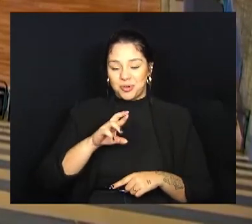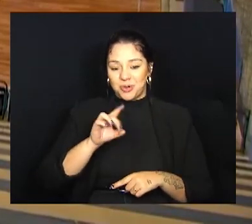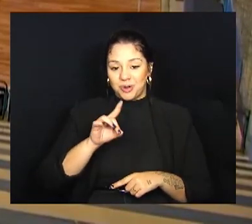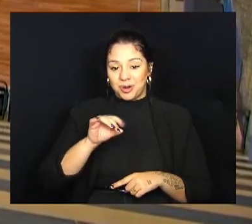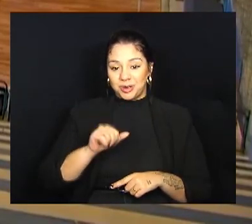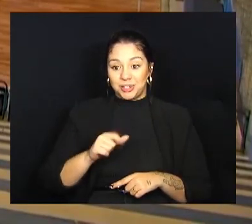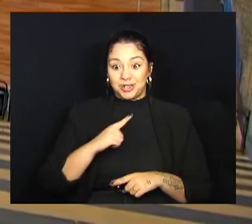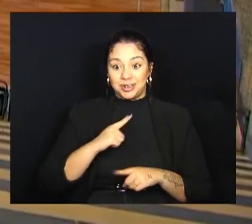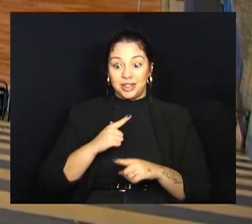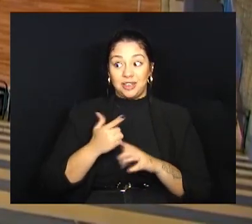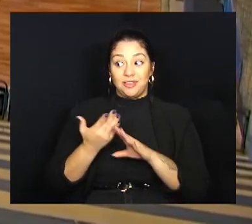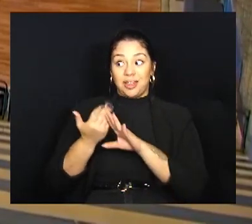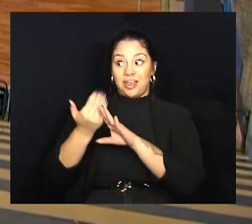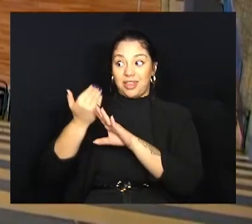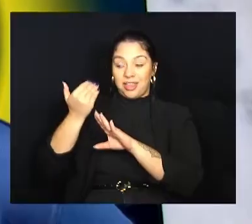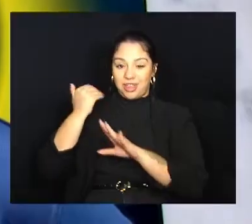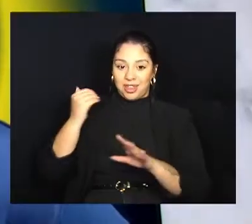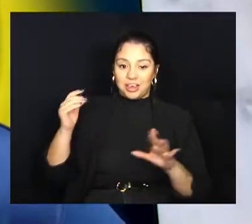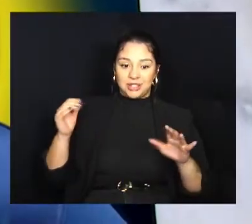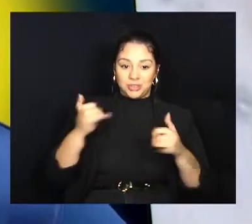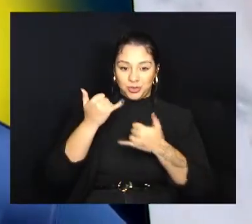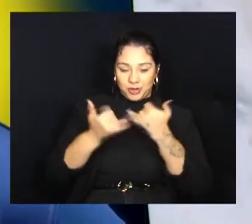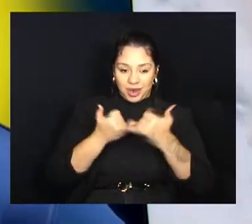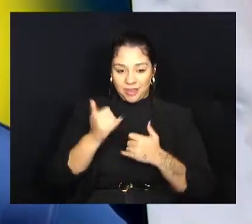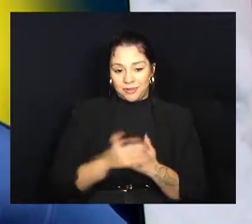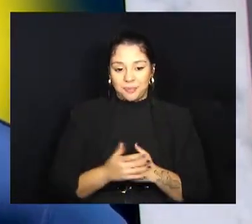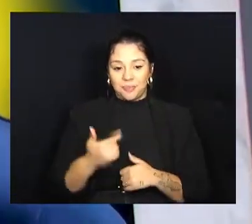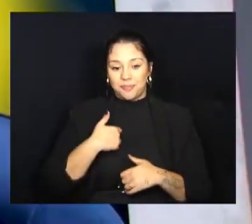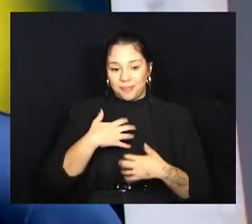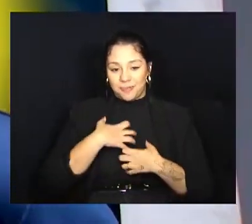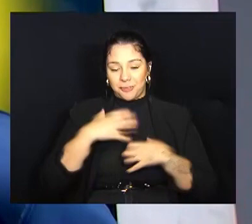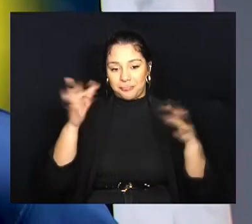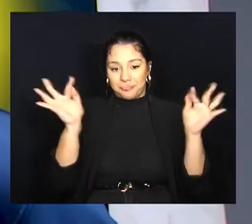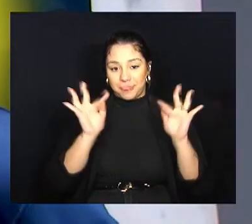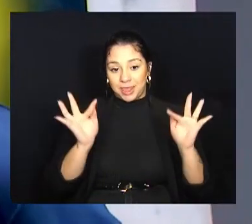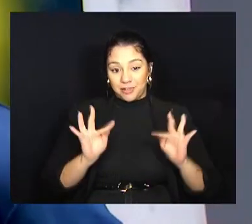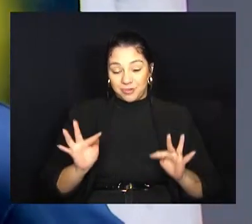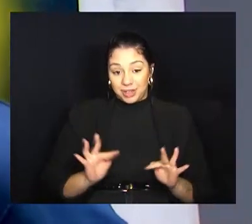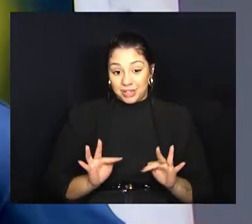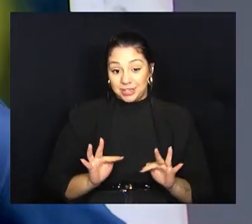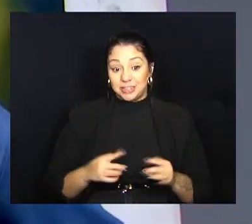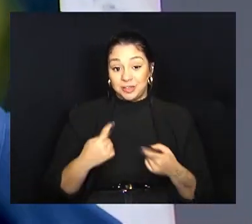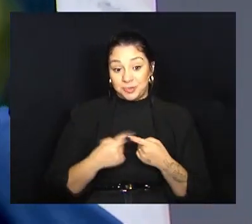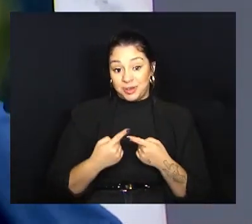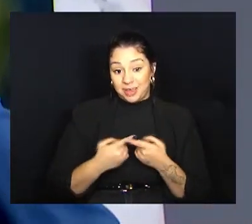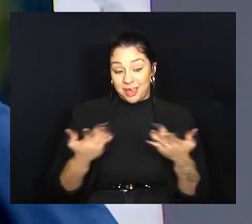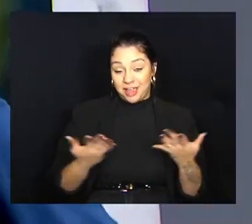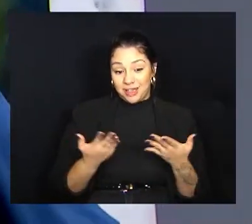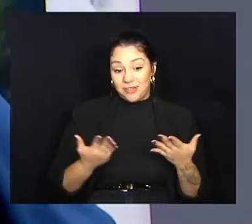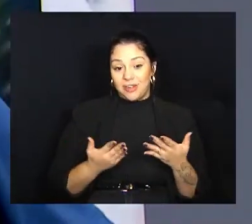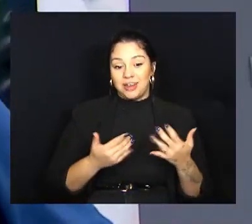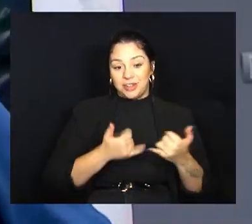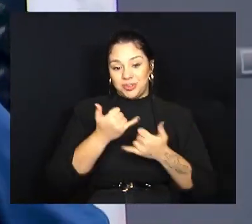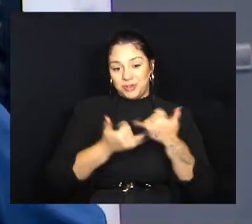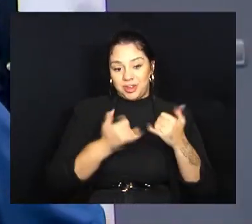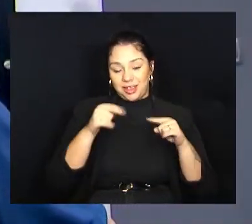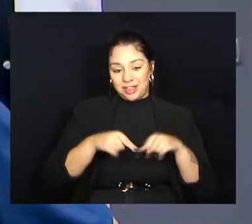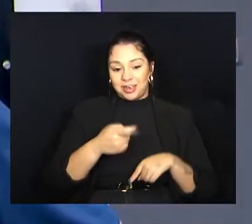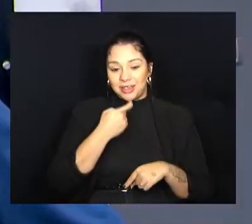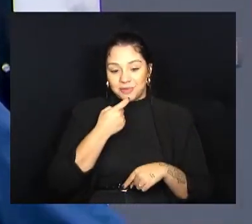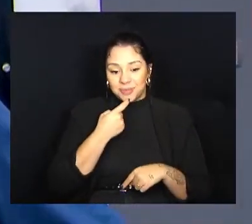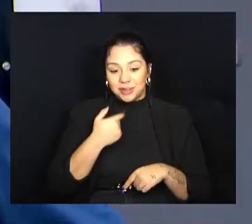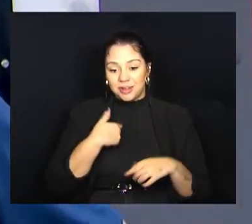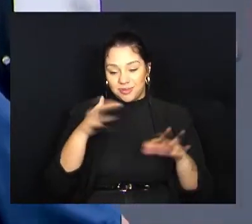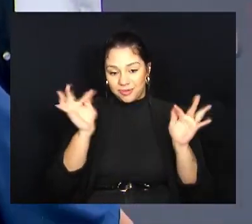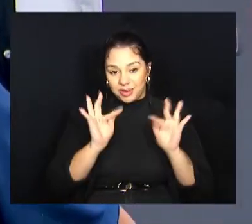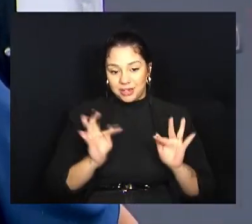equipe feminina de vôlei da cidade. Eu estou muito feliz por vir jogar em Campinas, é a primeira vez. Feliz com esse